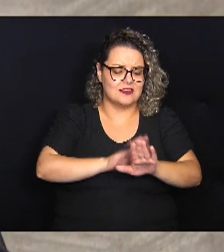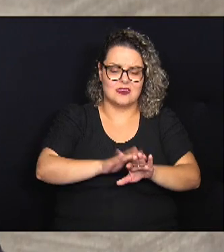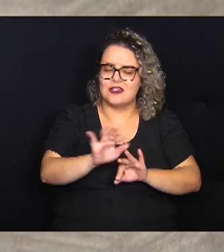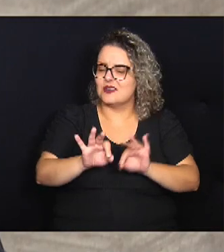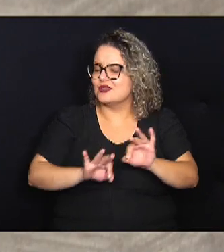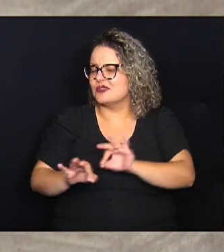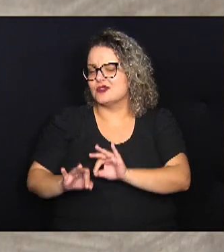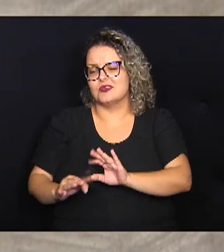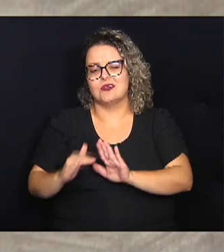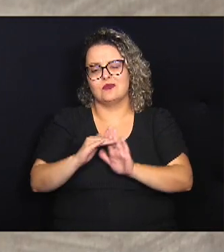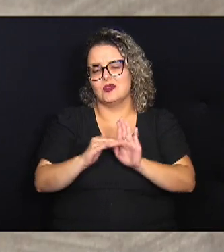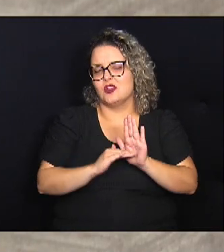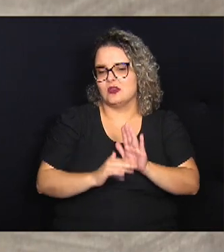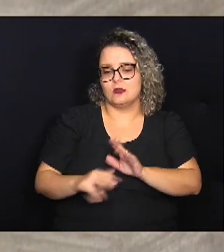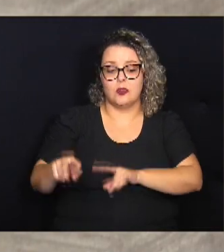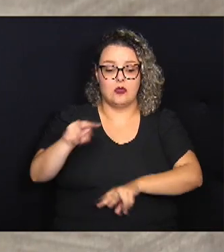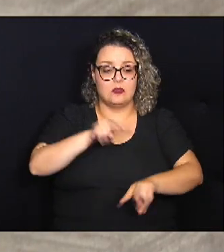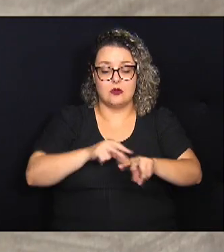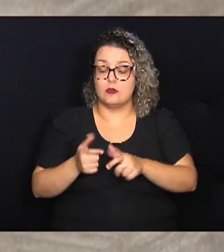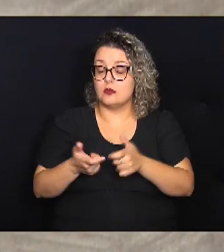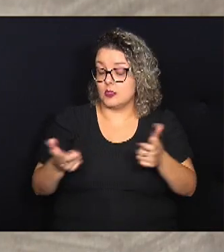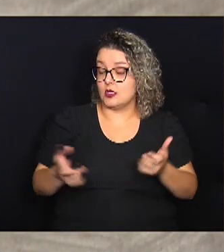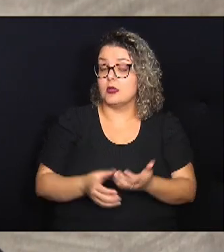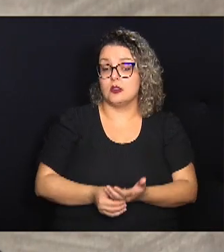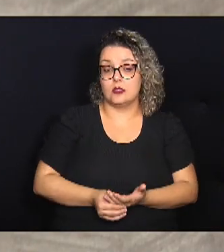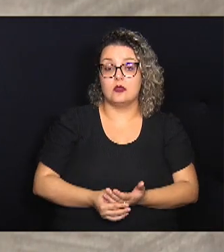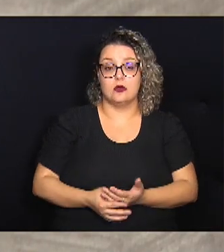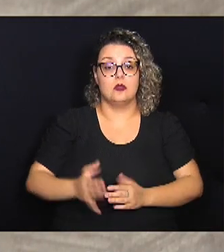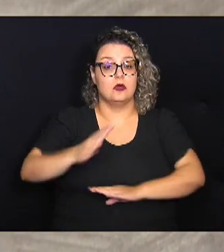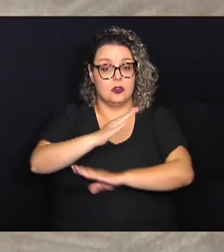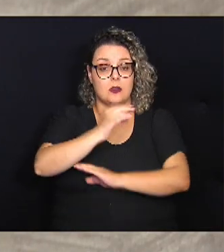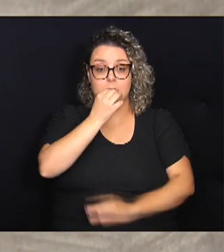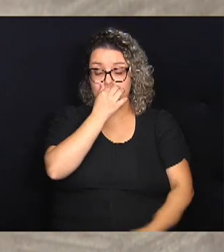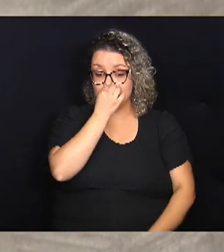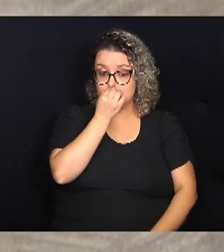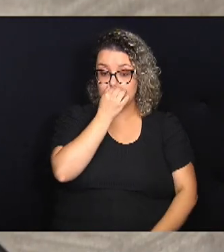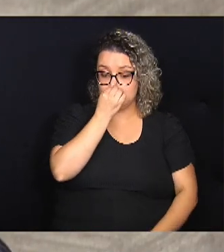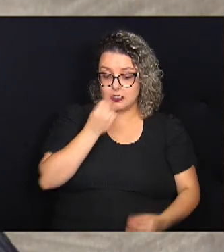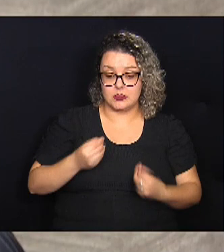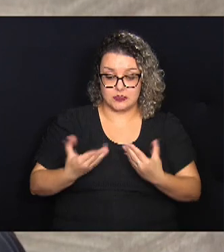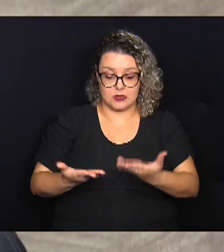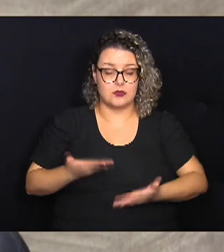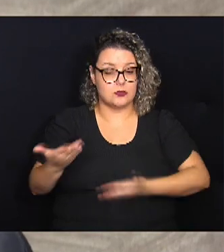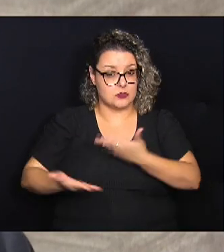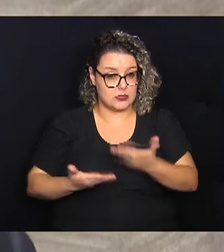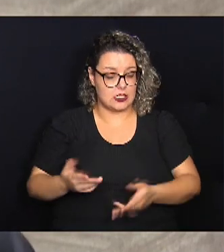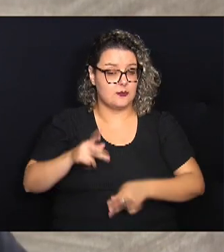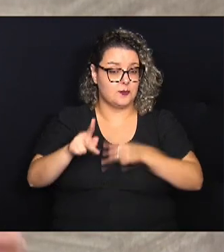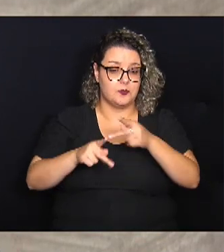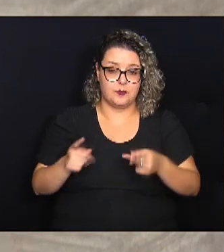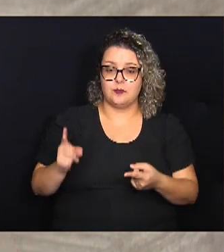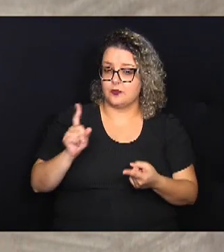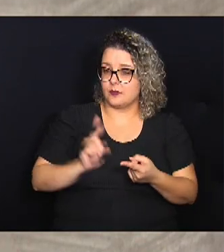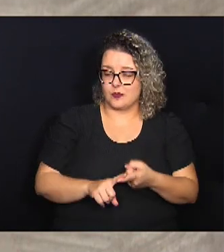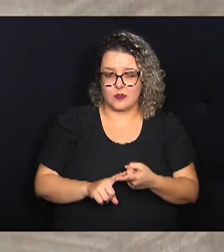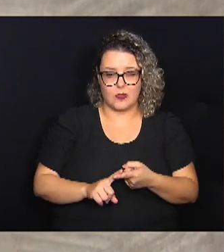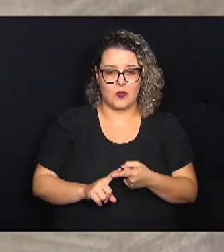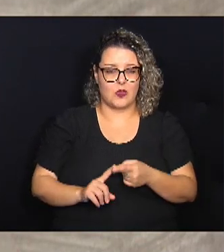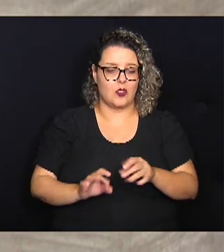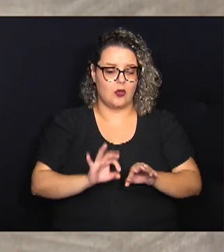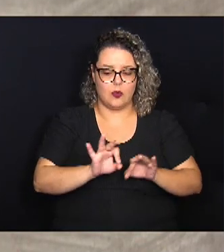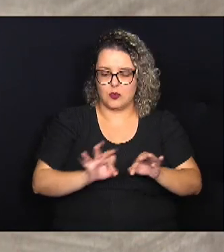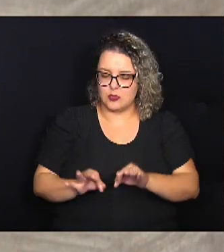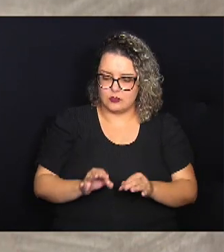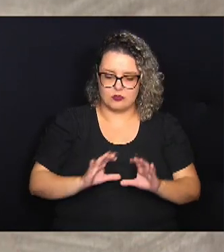né, dando maior visibilidade, inclusive, à Câmara, oferecendo mais serviços à população, como o projeto Parlamento